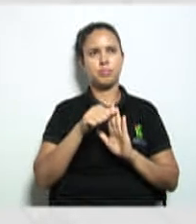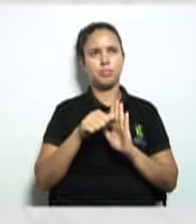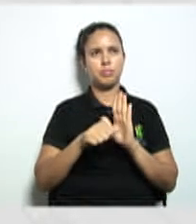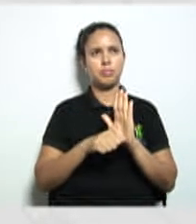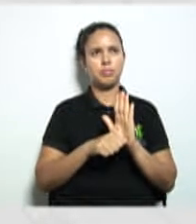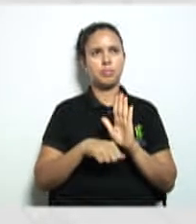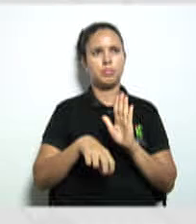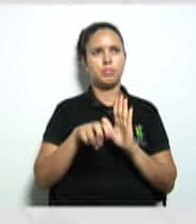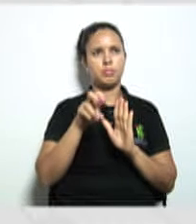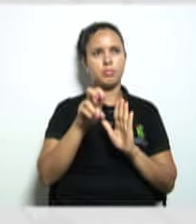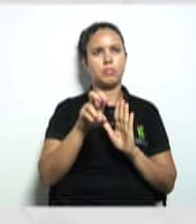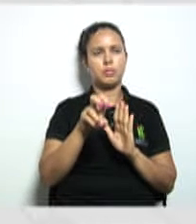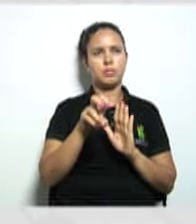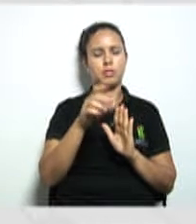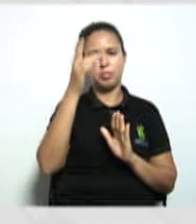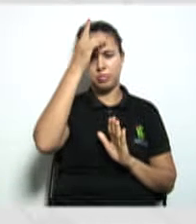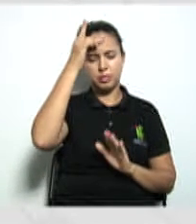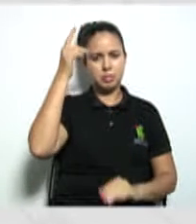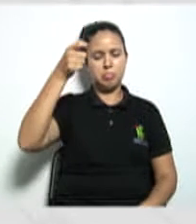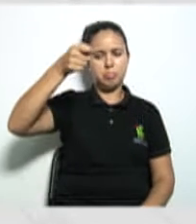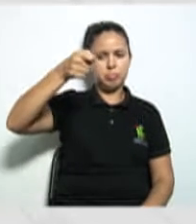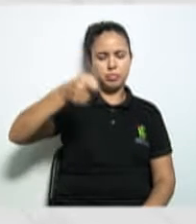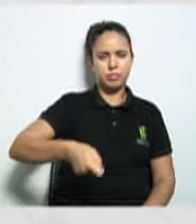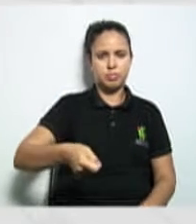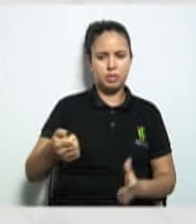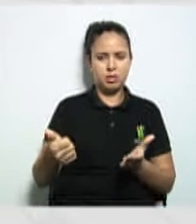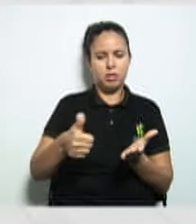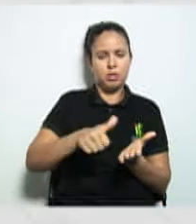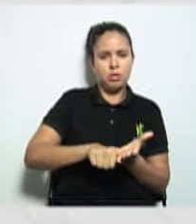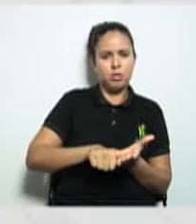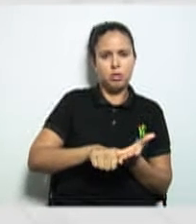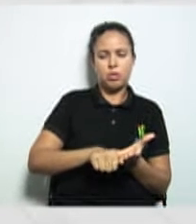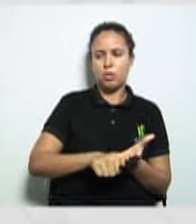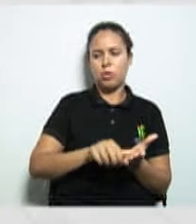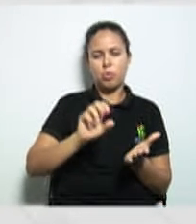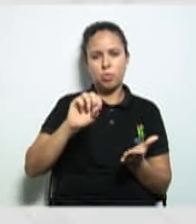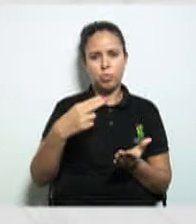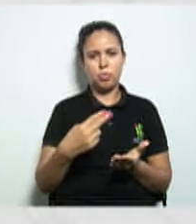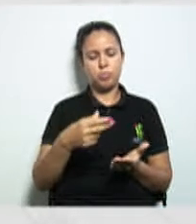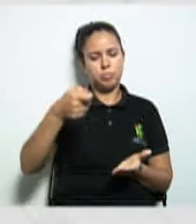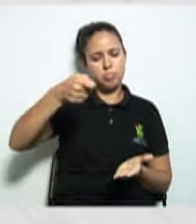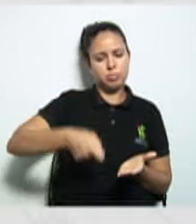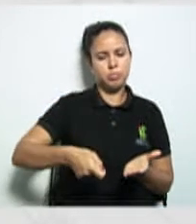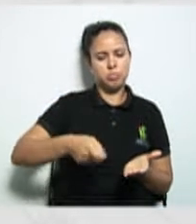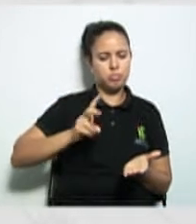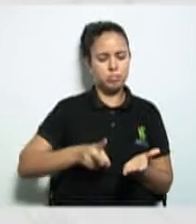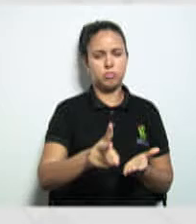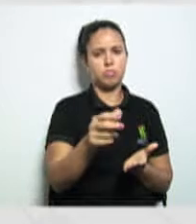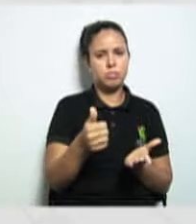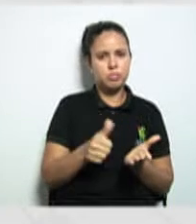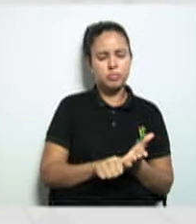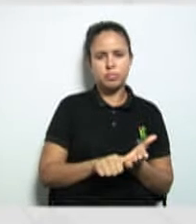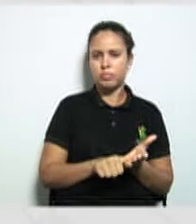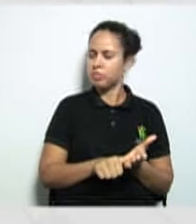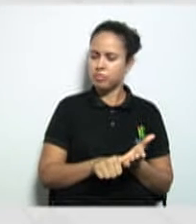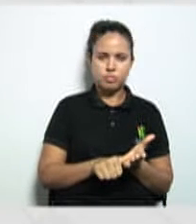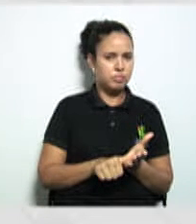compelido a associar-se ou a permanecer associado. Ou seja,